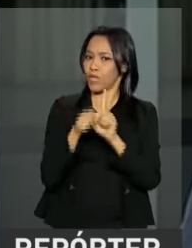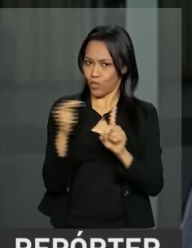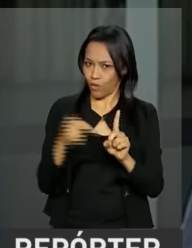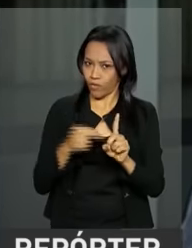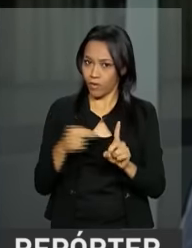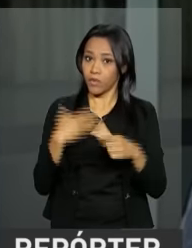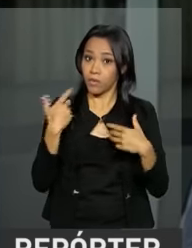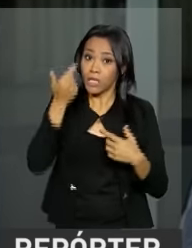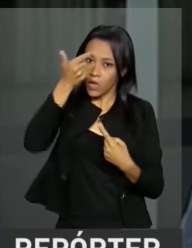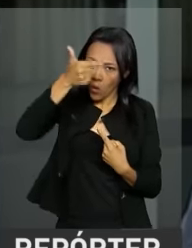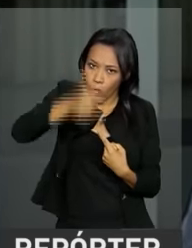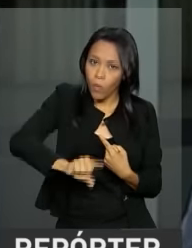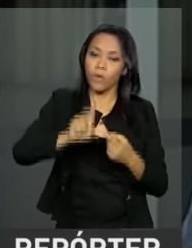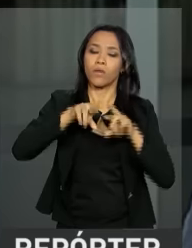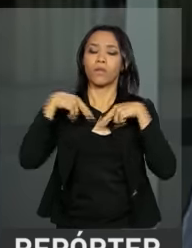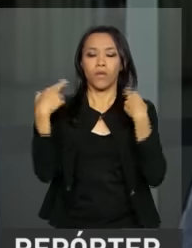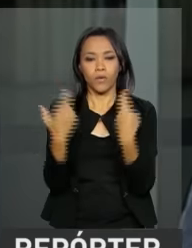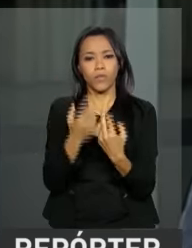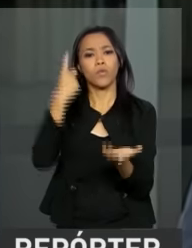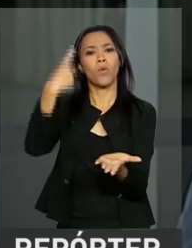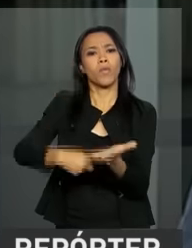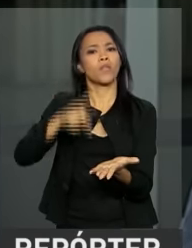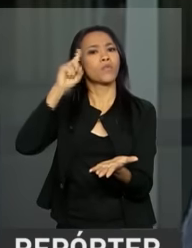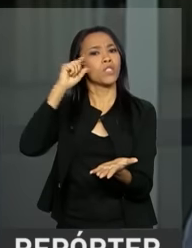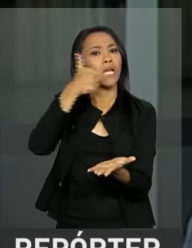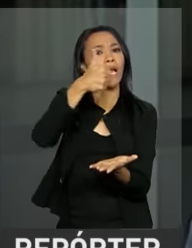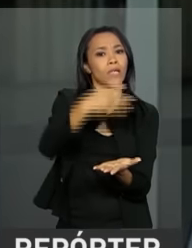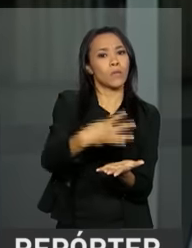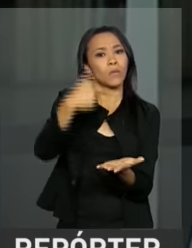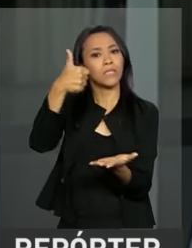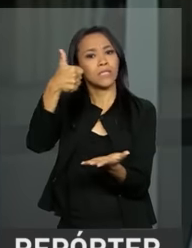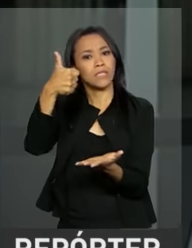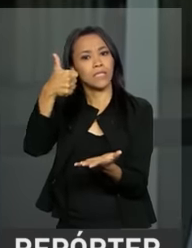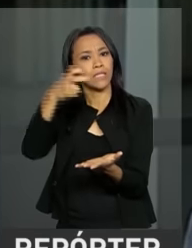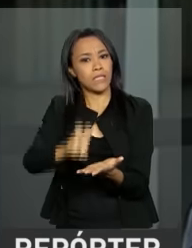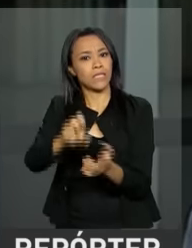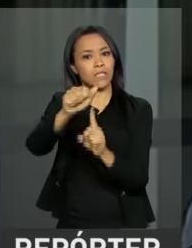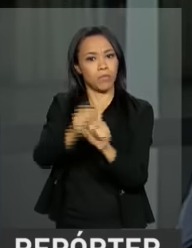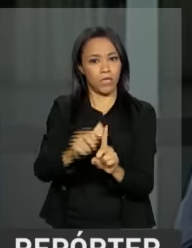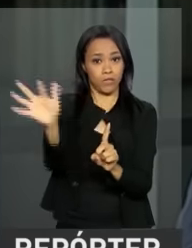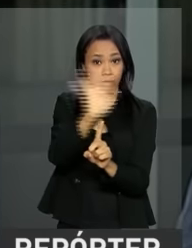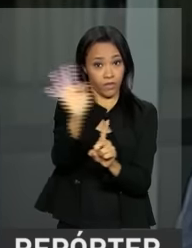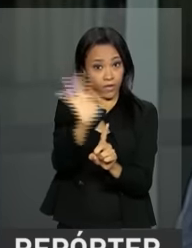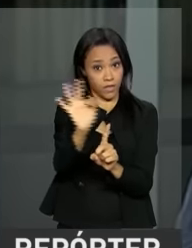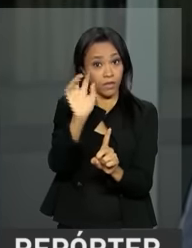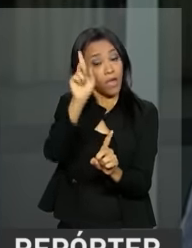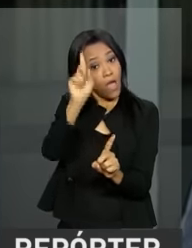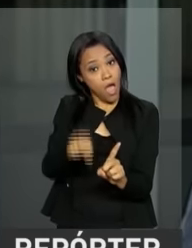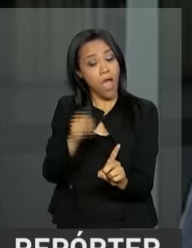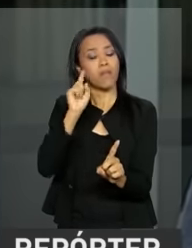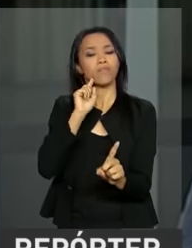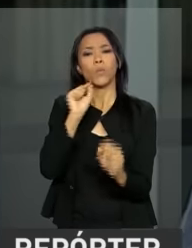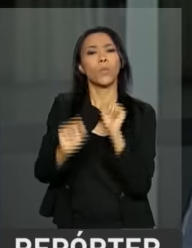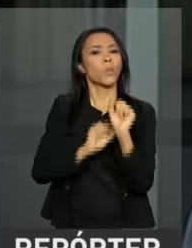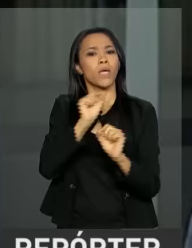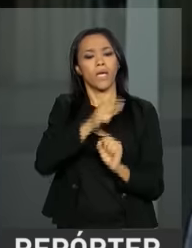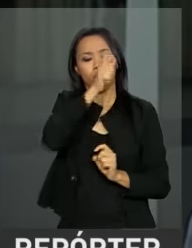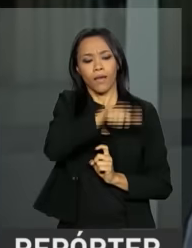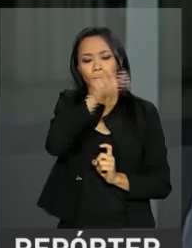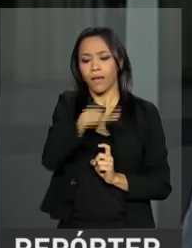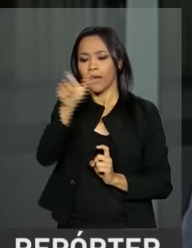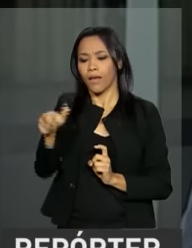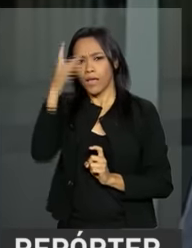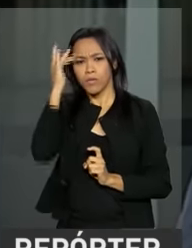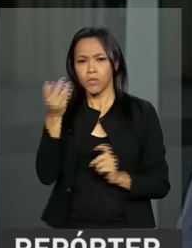rodada de reuniões dos grupos de trabalho tá marcada pros Dias 14 e 15 de fevereiro e aí a ideia é que até lá os conselheiros finalizem